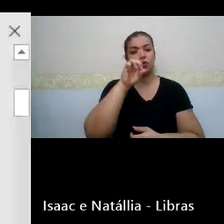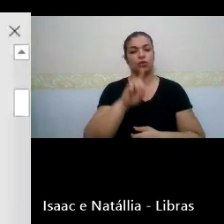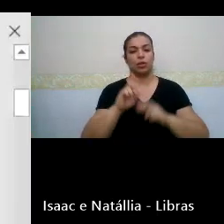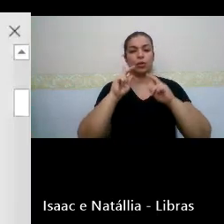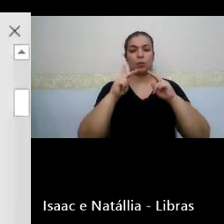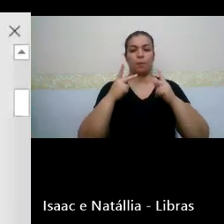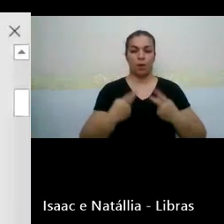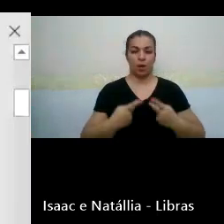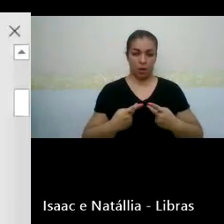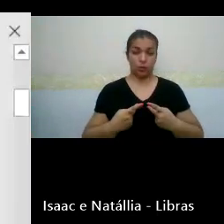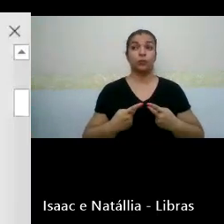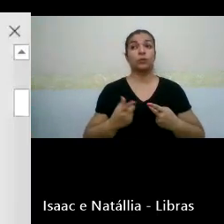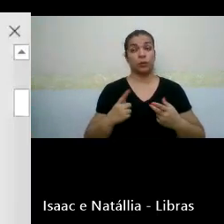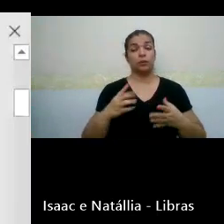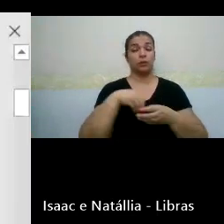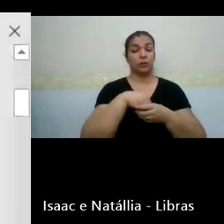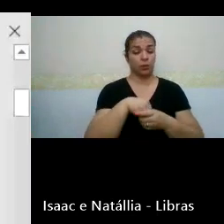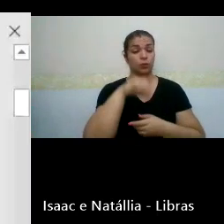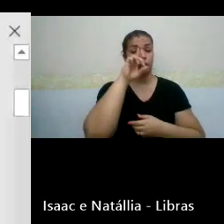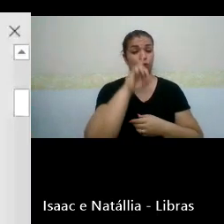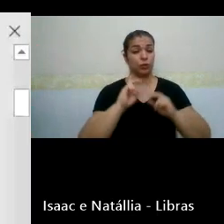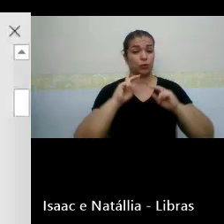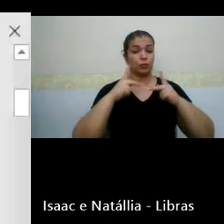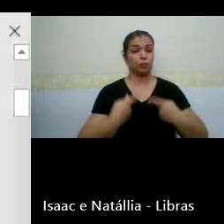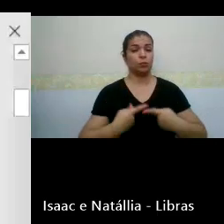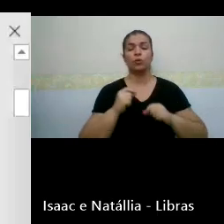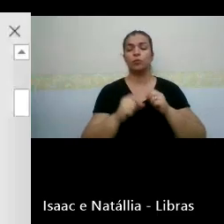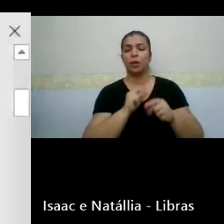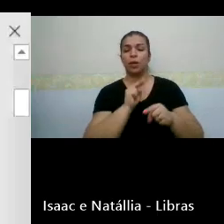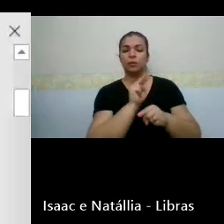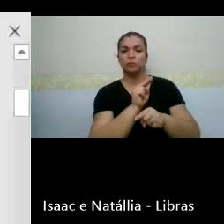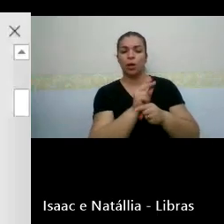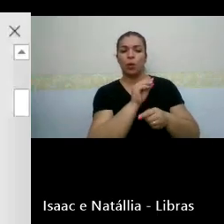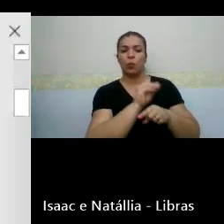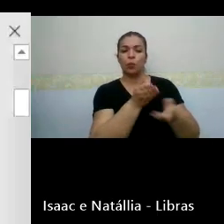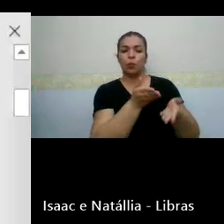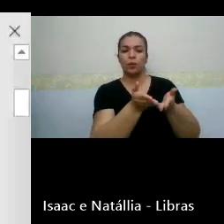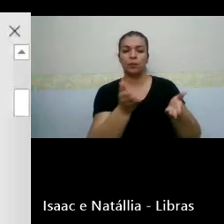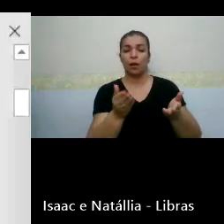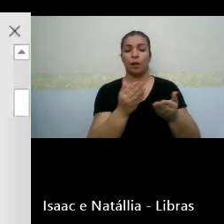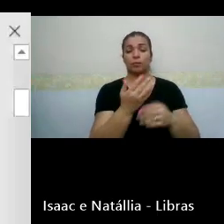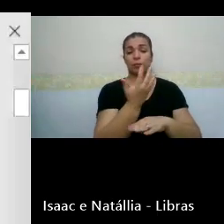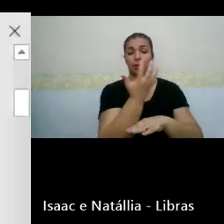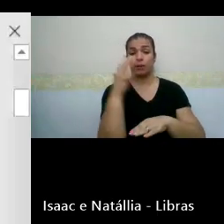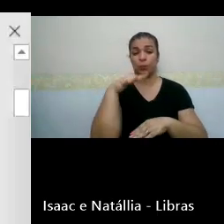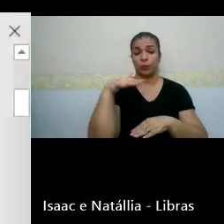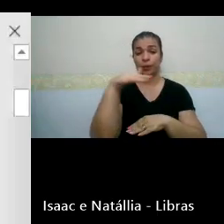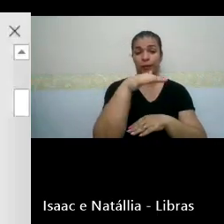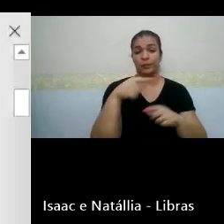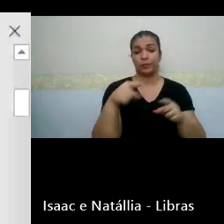incluído em direitos humanos a preservação da natureza, do ambiente natural, da água,